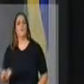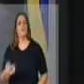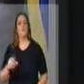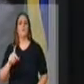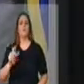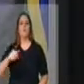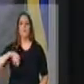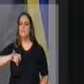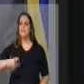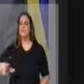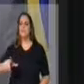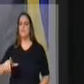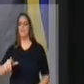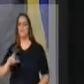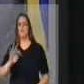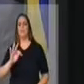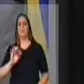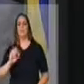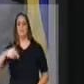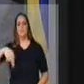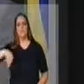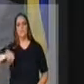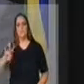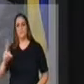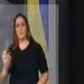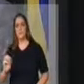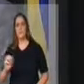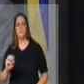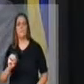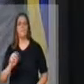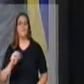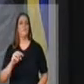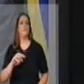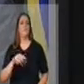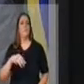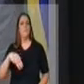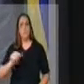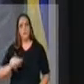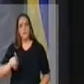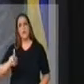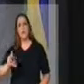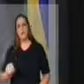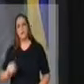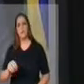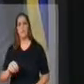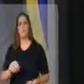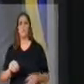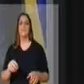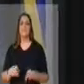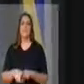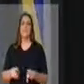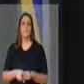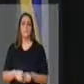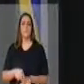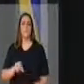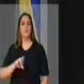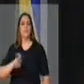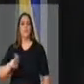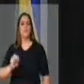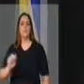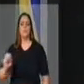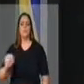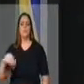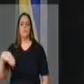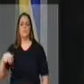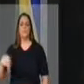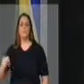Almeida também esteve conosco, Toninho Pinheiro, o Mauro Pereira, o Somano e outros companheiros que